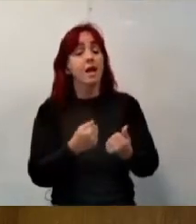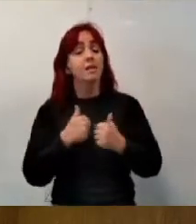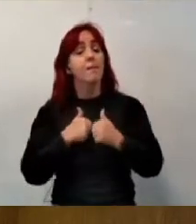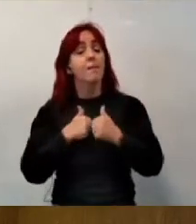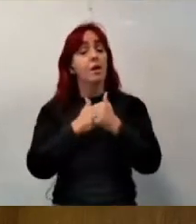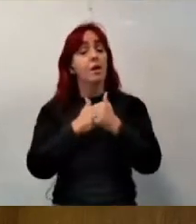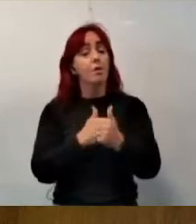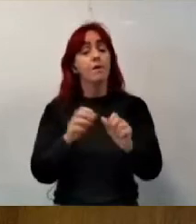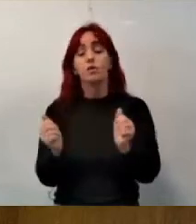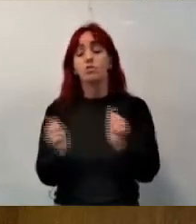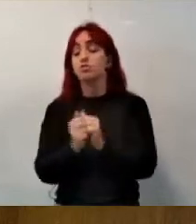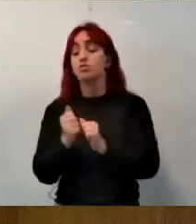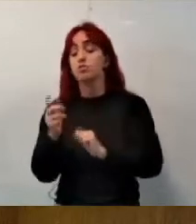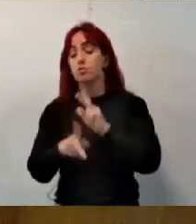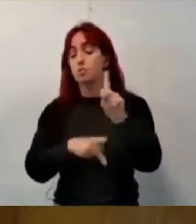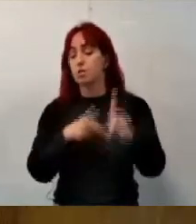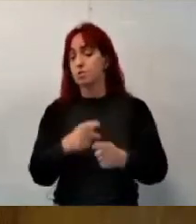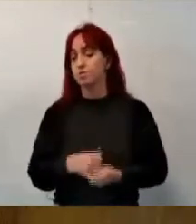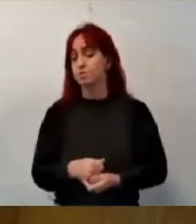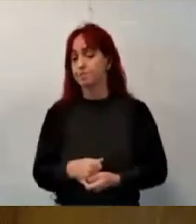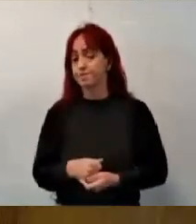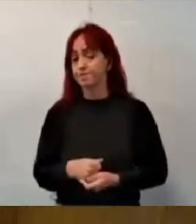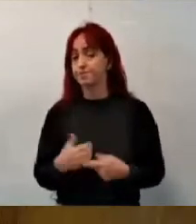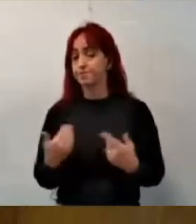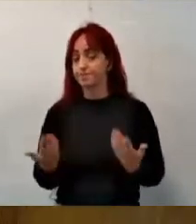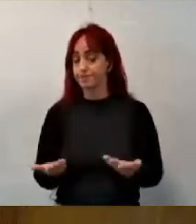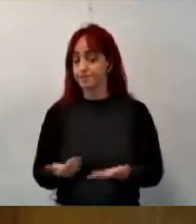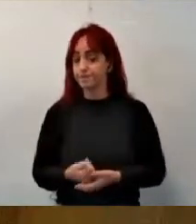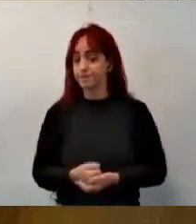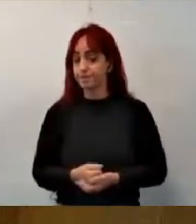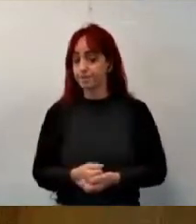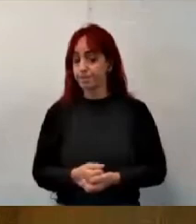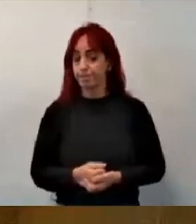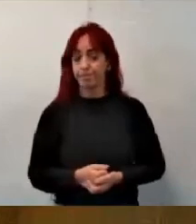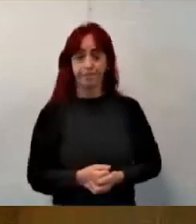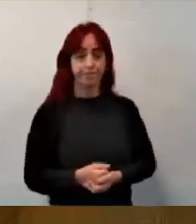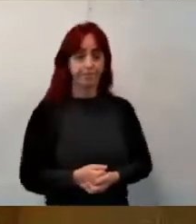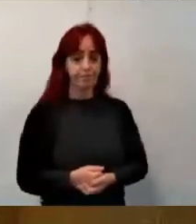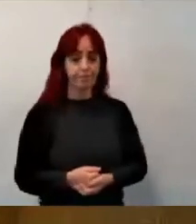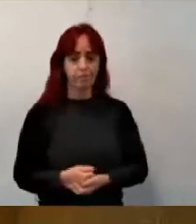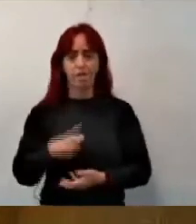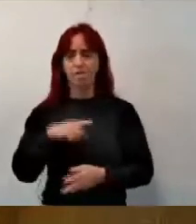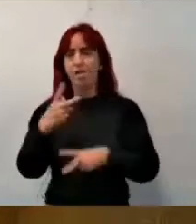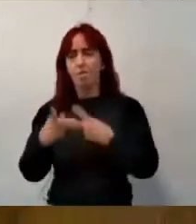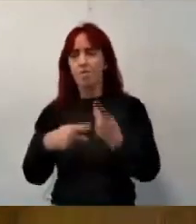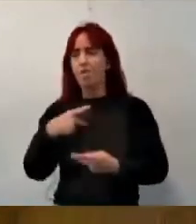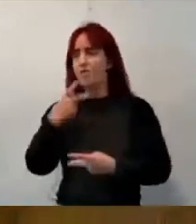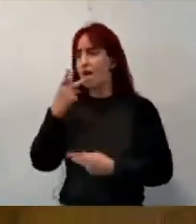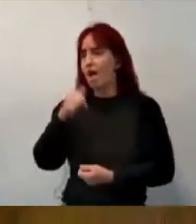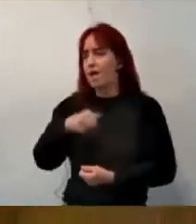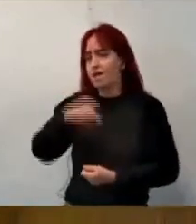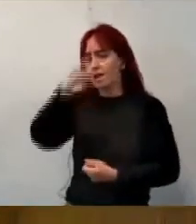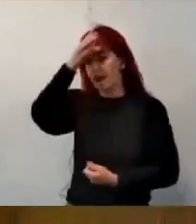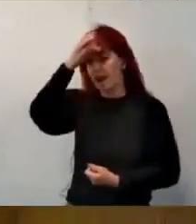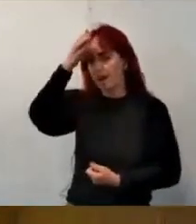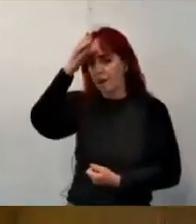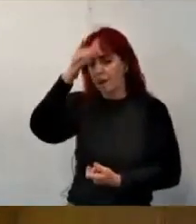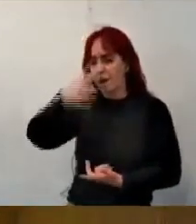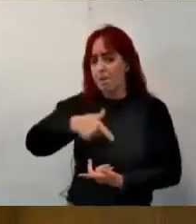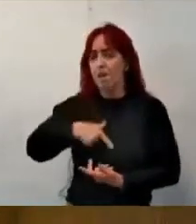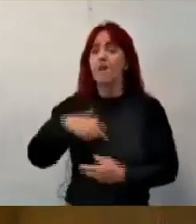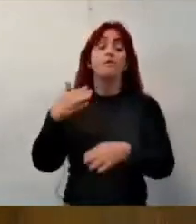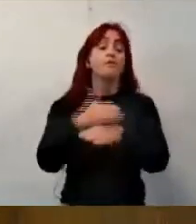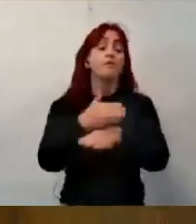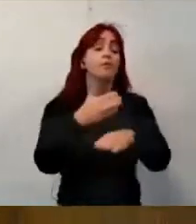hein vão vir falar aqui na Câmara vão nas redes sociais vão para todas as rádios da entrevista